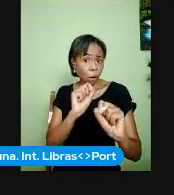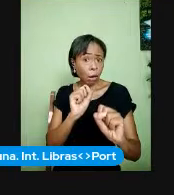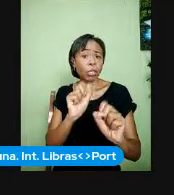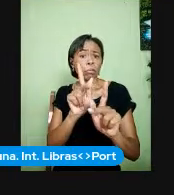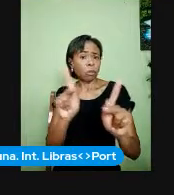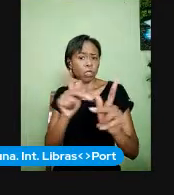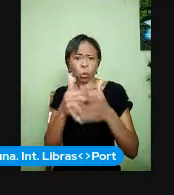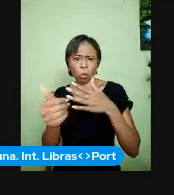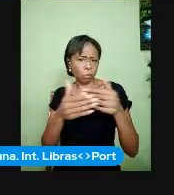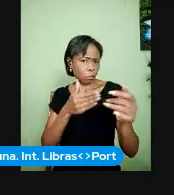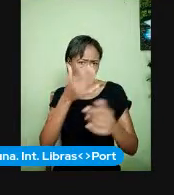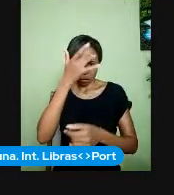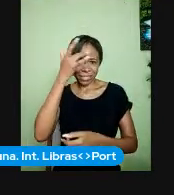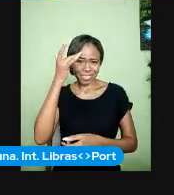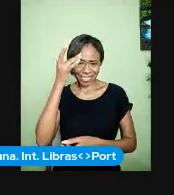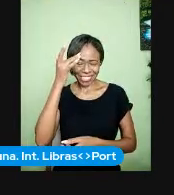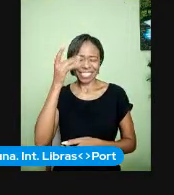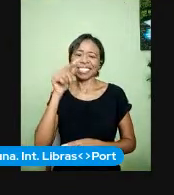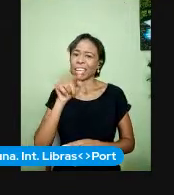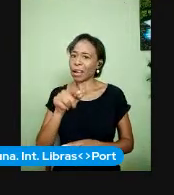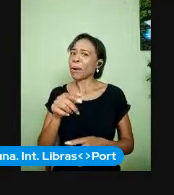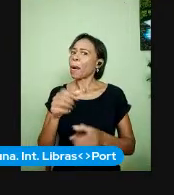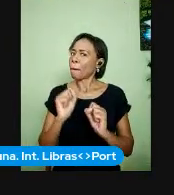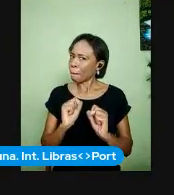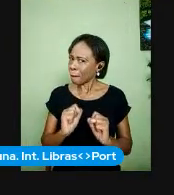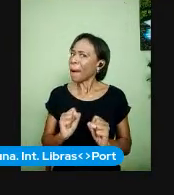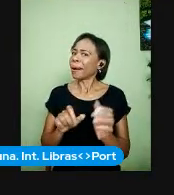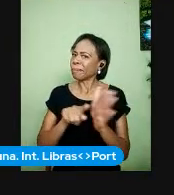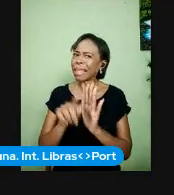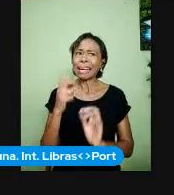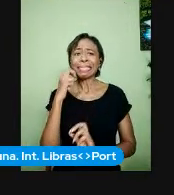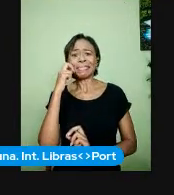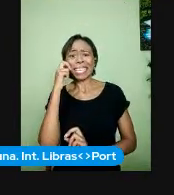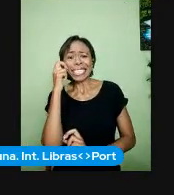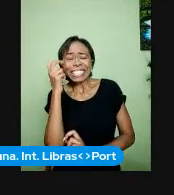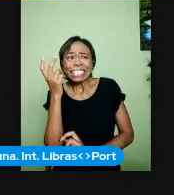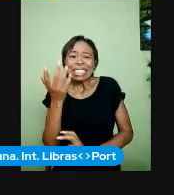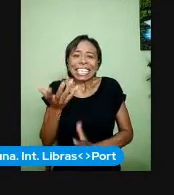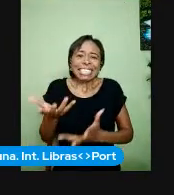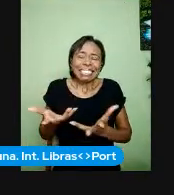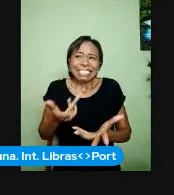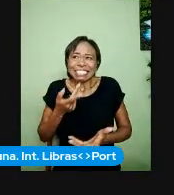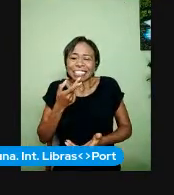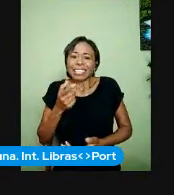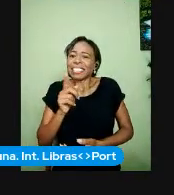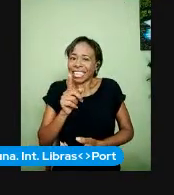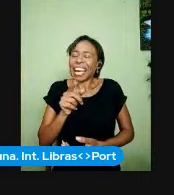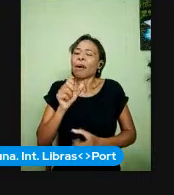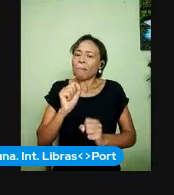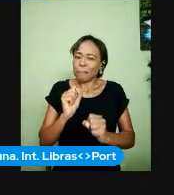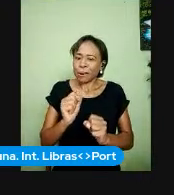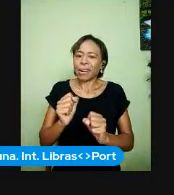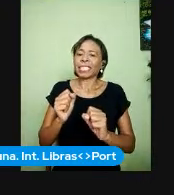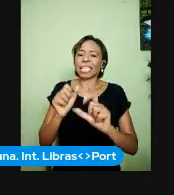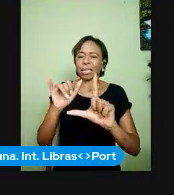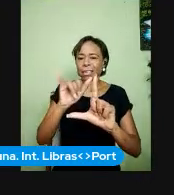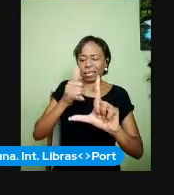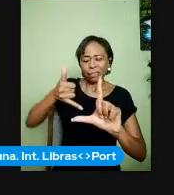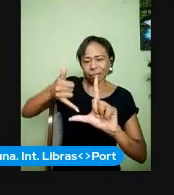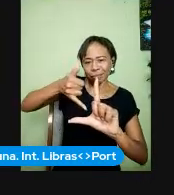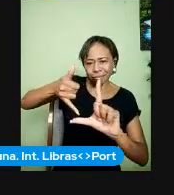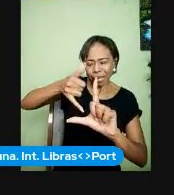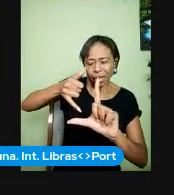todo mundo. Então, não deixa de perguntar. Se às vezes está com vergonha de falar em sala de aula, pega o QR Code e pergunta